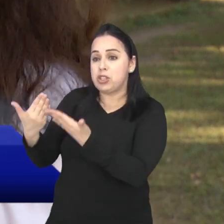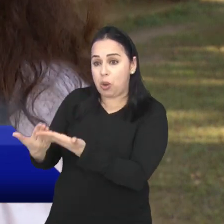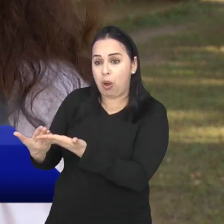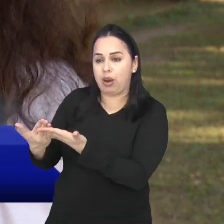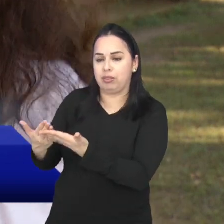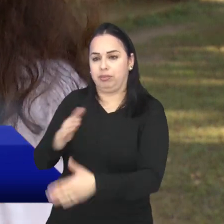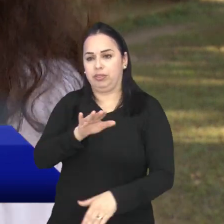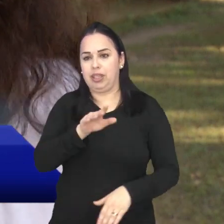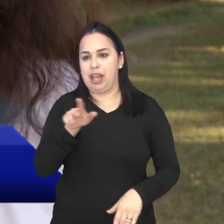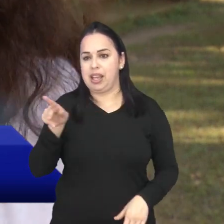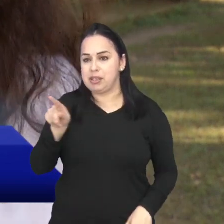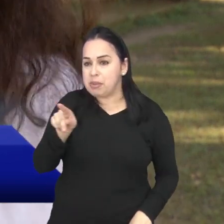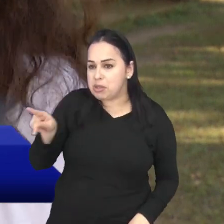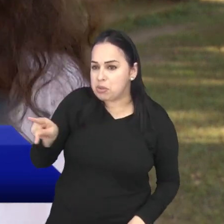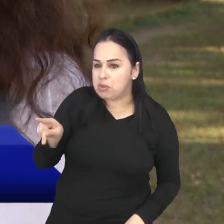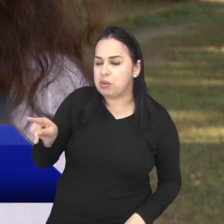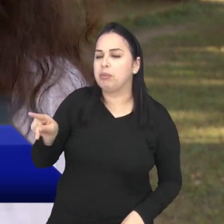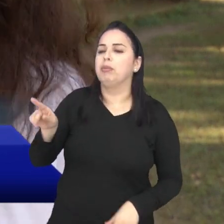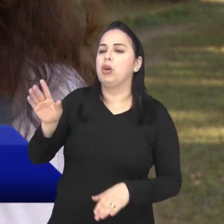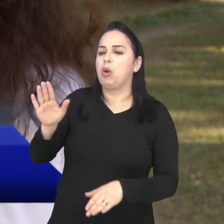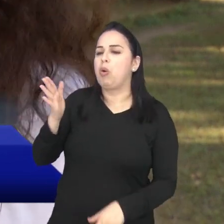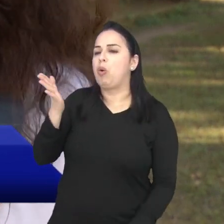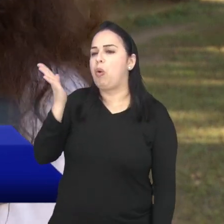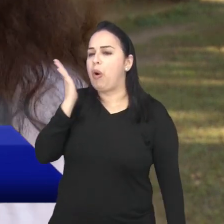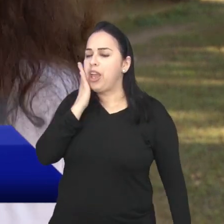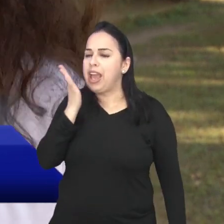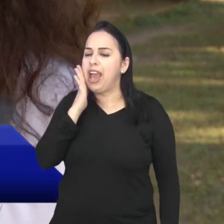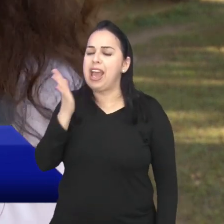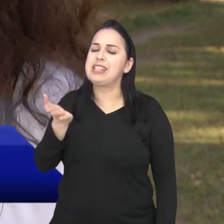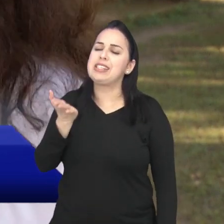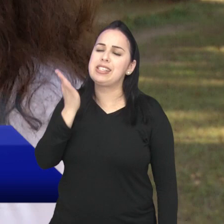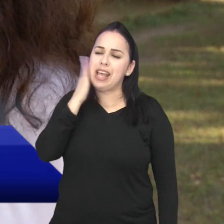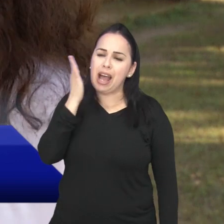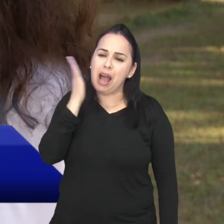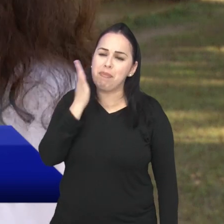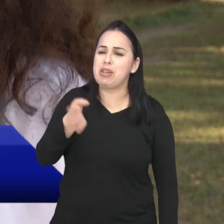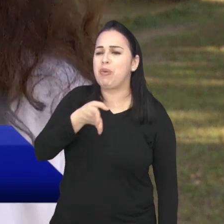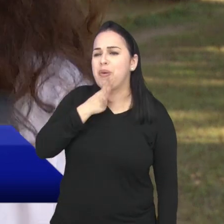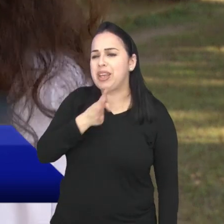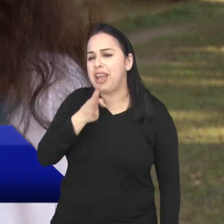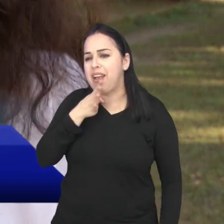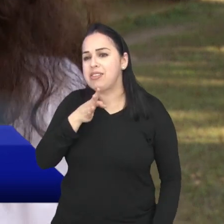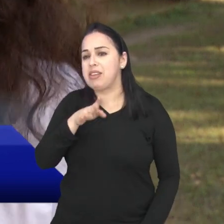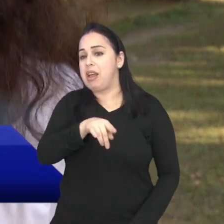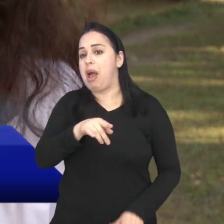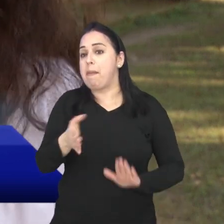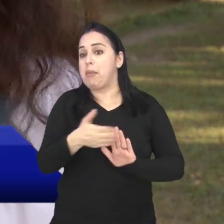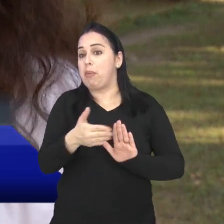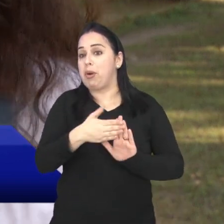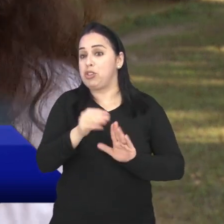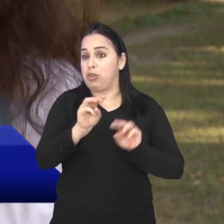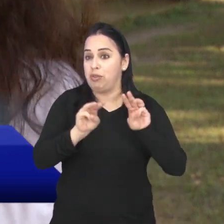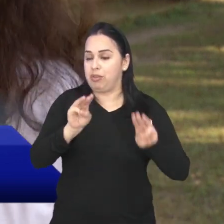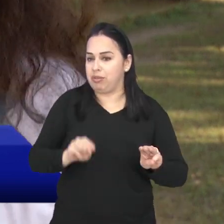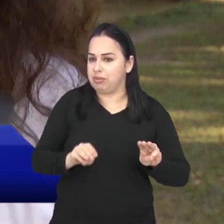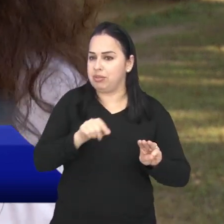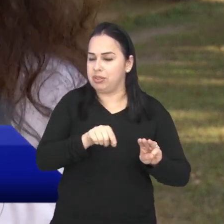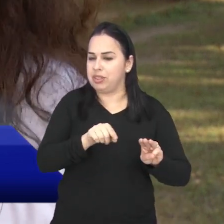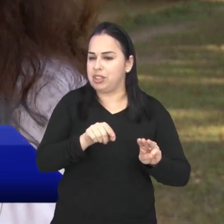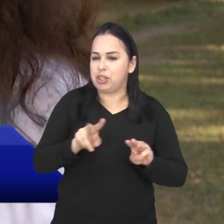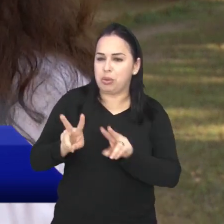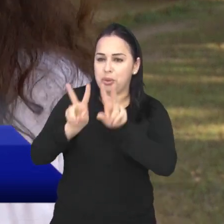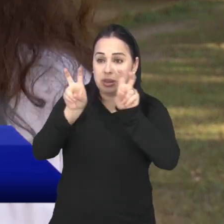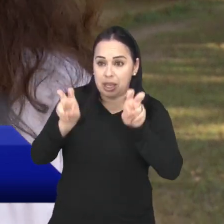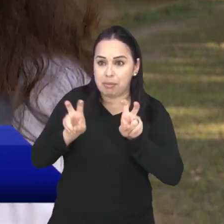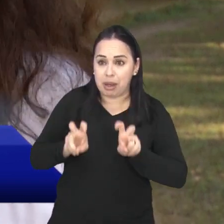formal, né? Então, os educadores, conhecendo a proposta do Museu do Folclore e a maneira que a gente lida com